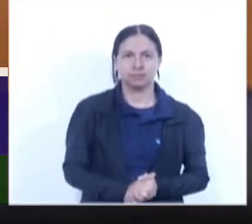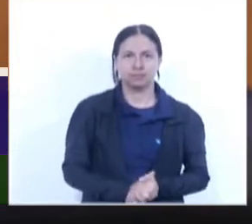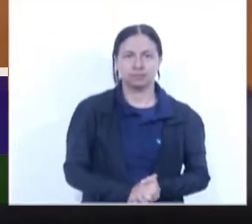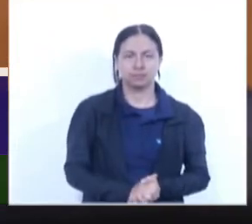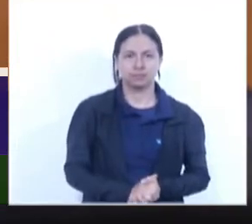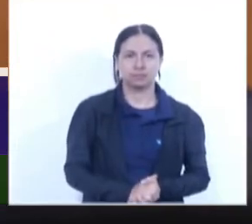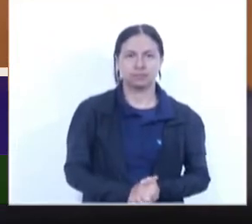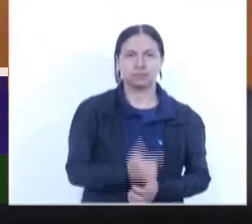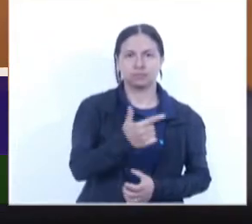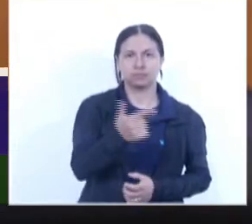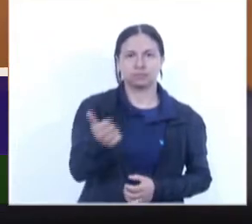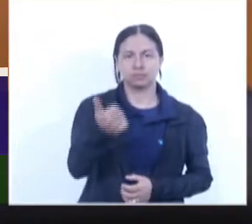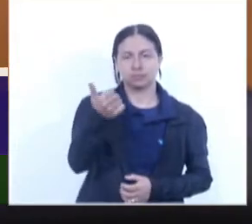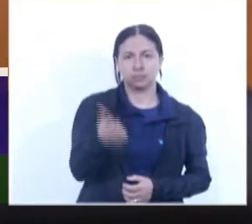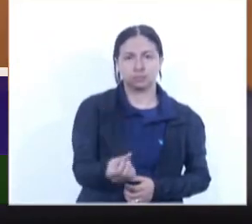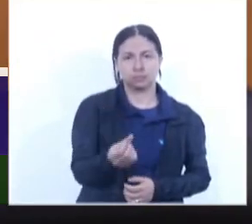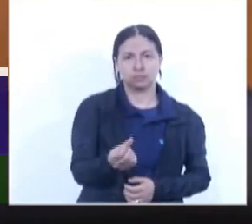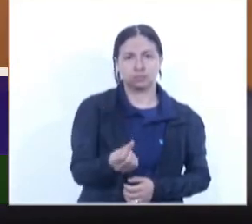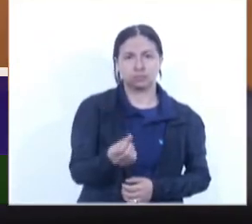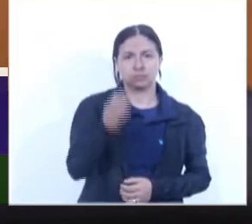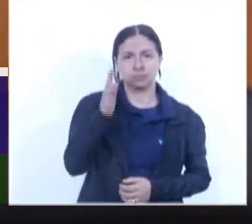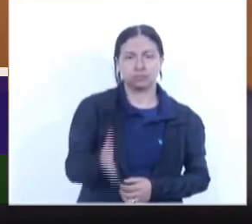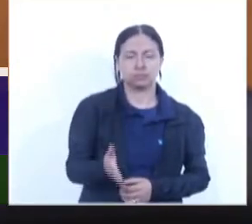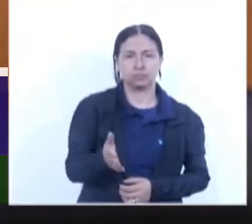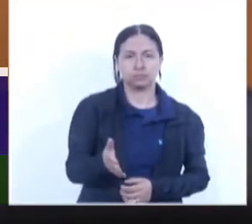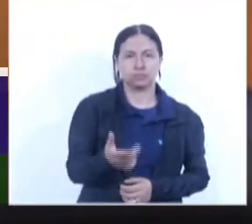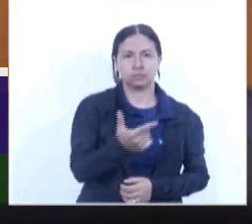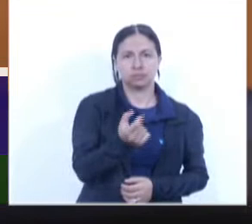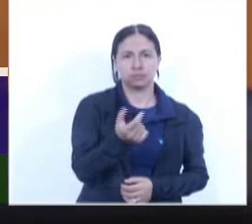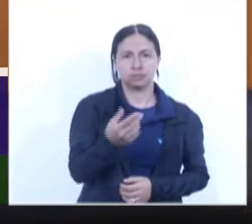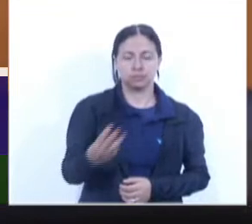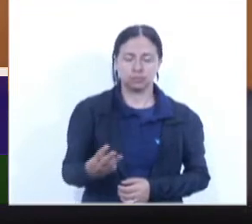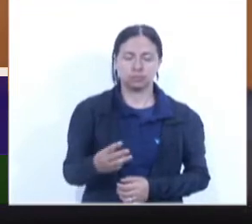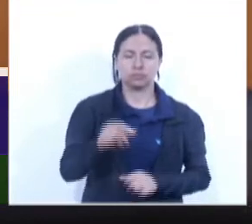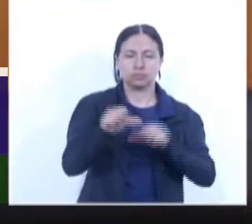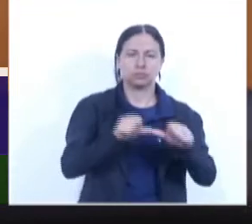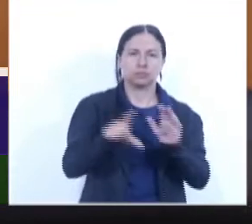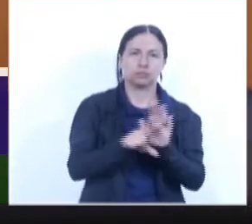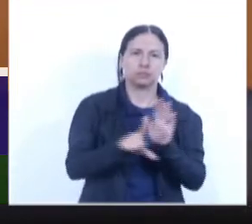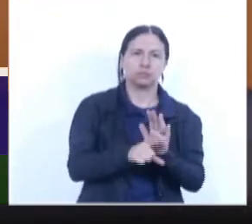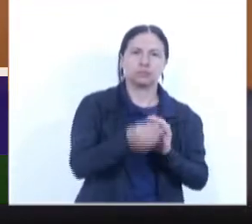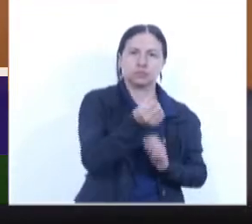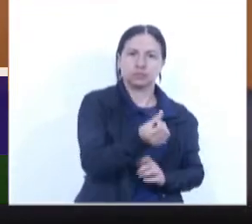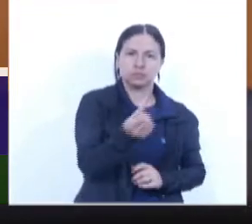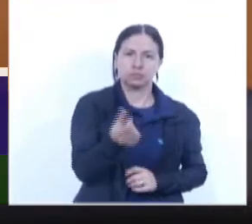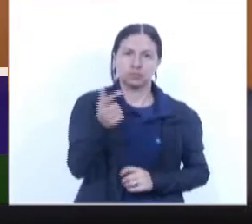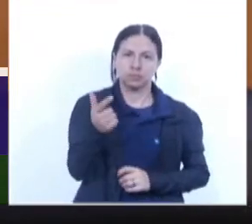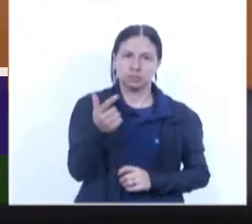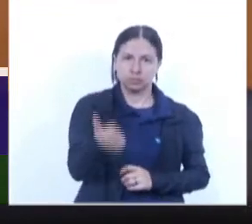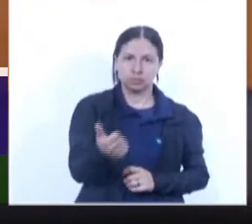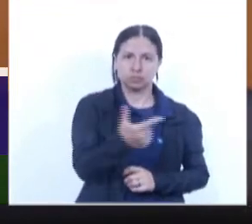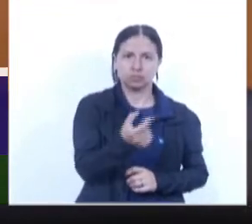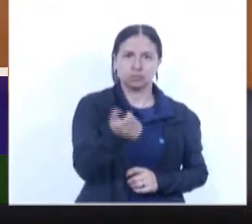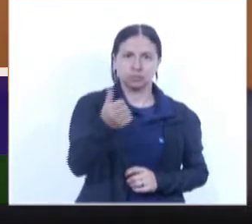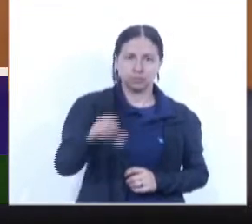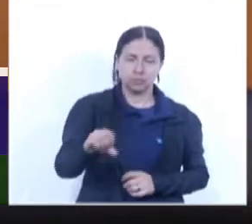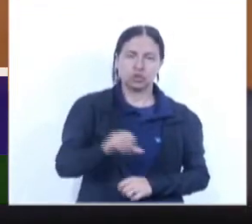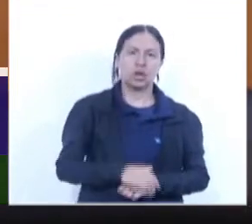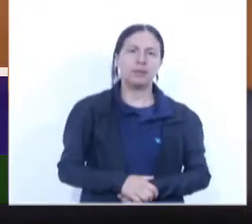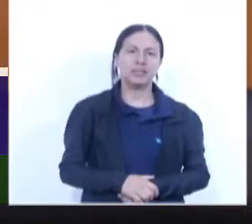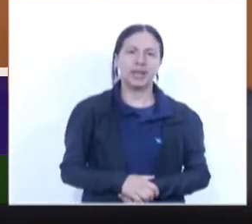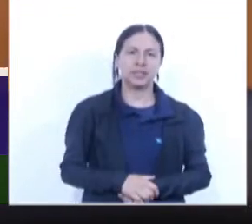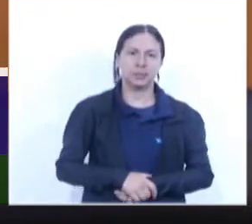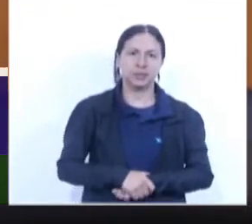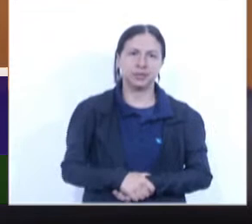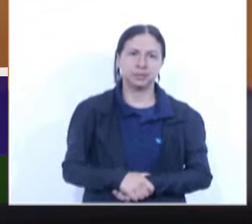2116/23 que altera a lei complementar 671 de 6 de maio de 2019 suas operações que institui